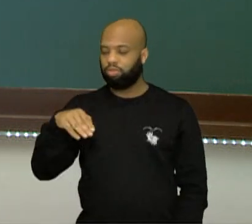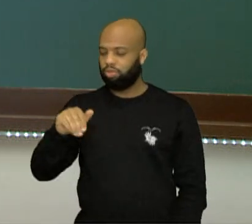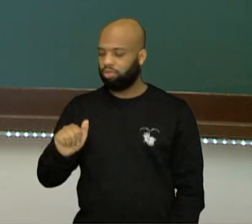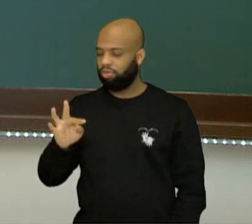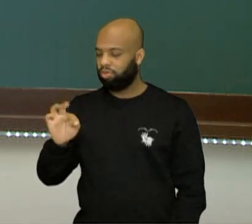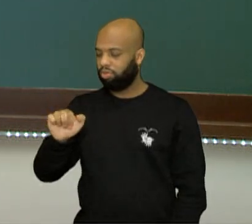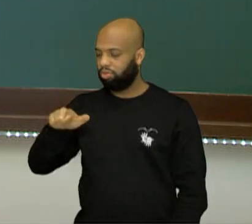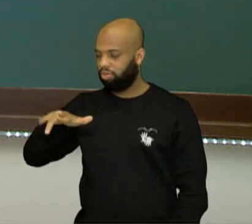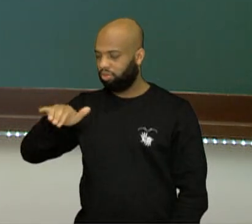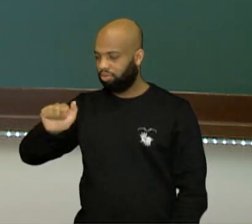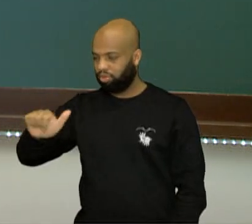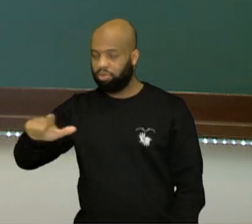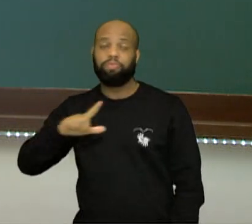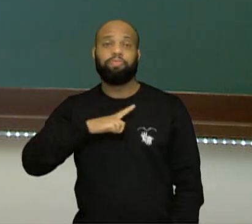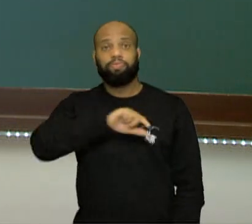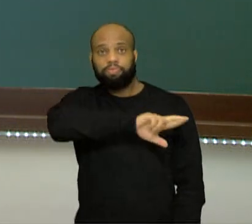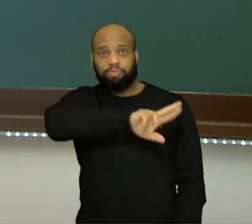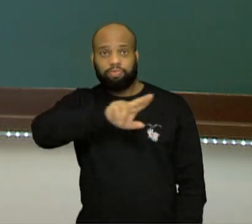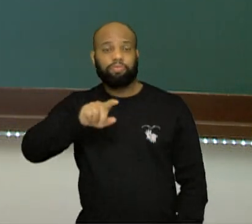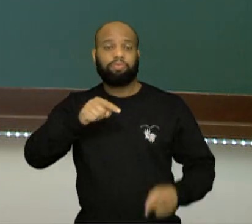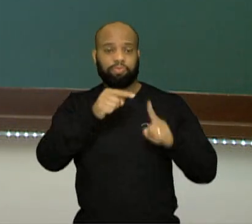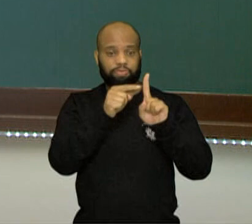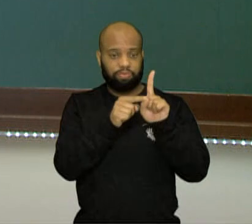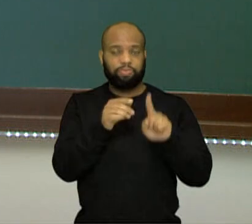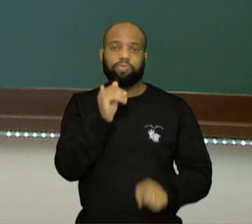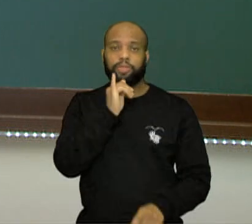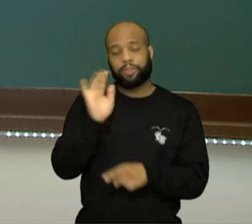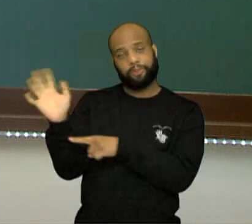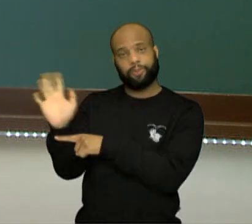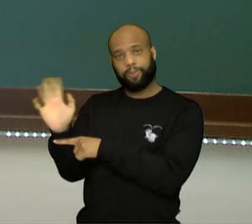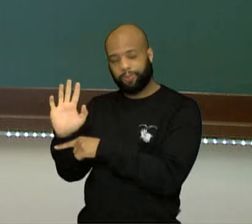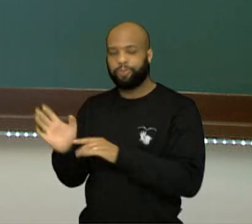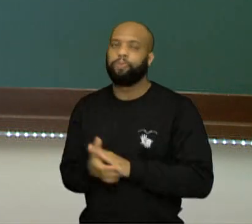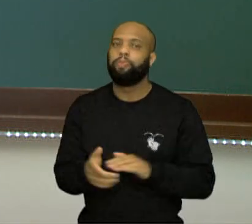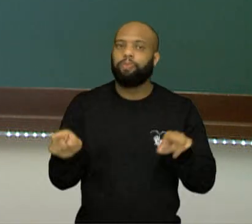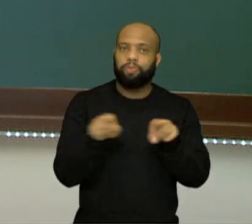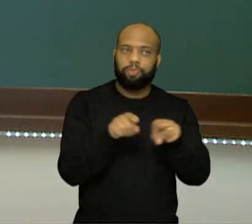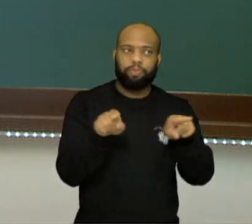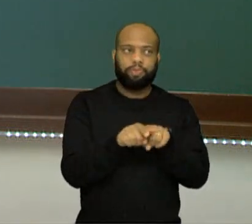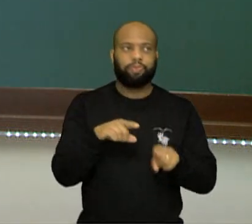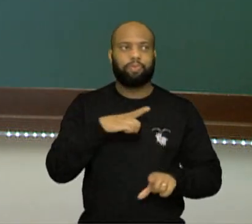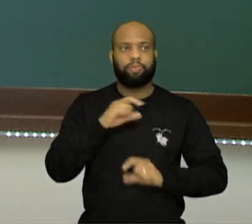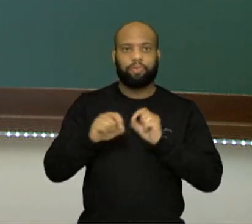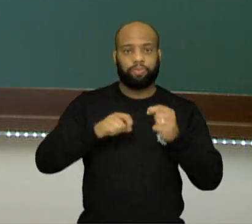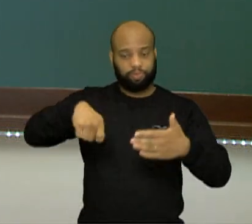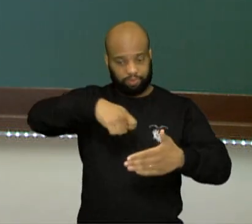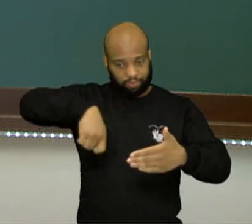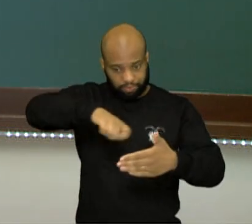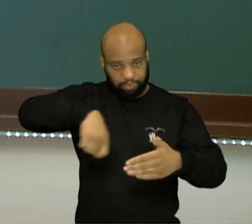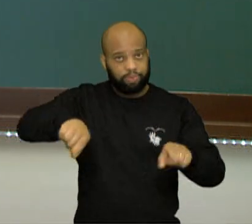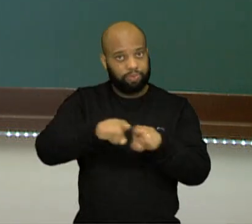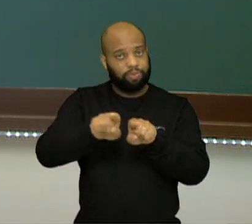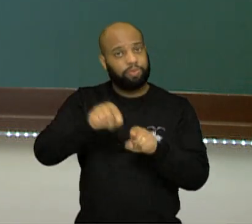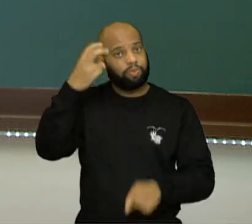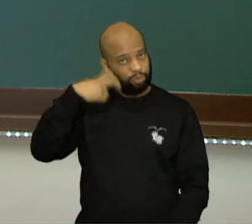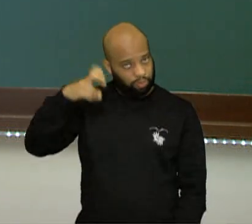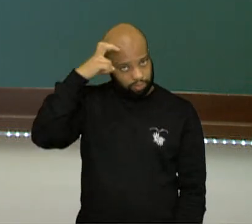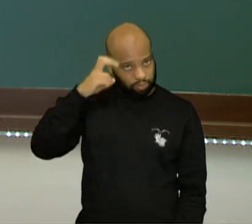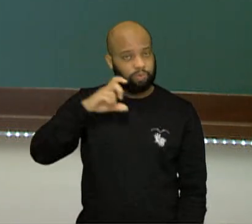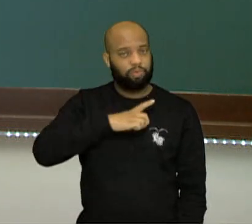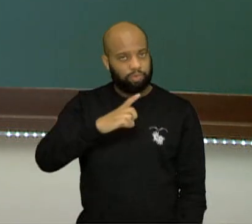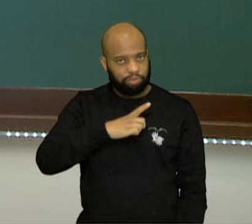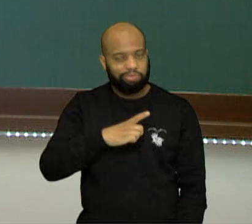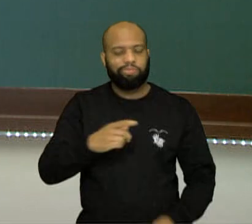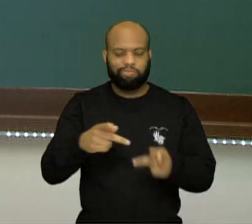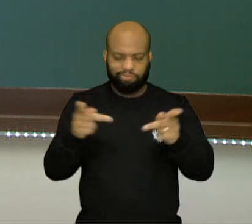culturais, produtos culturais. Cinematográficos, vimos ali agora. Nós temos os gastronômicos, comidinha, né? Aquele